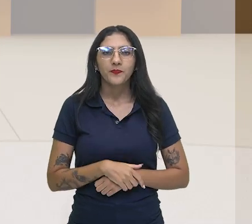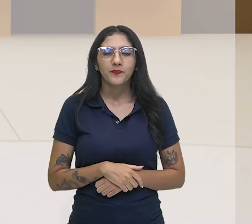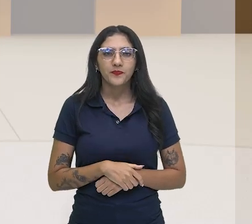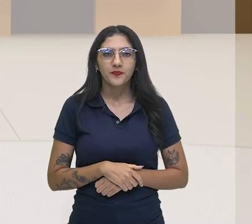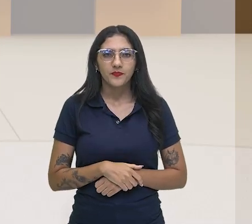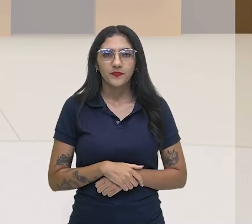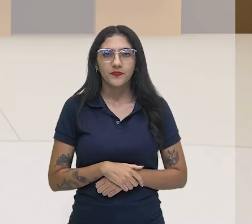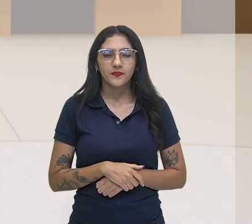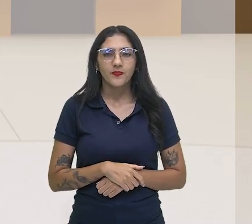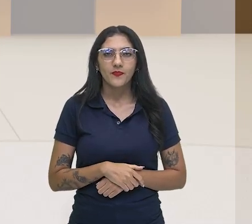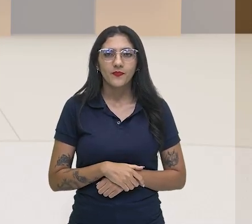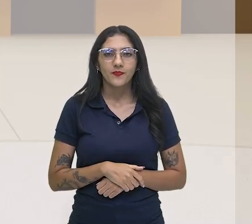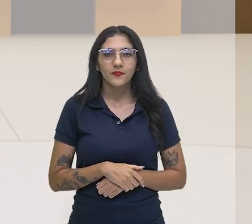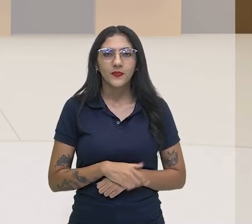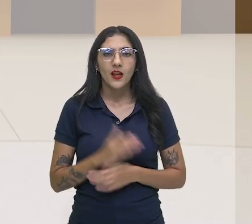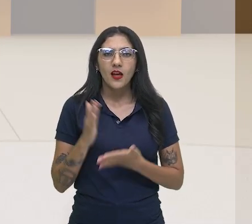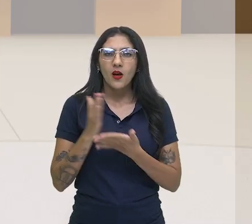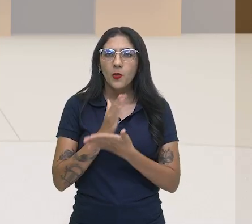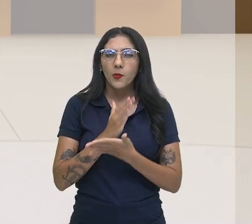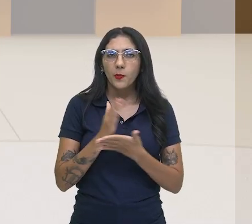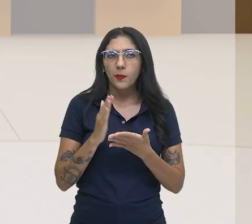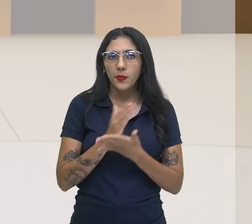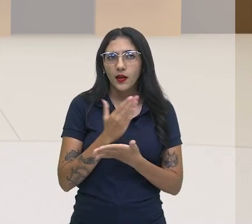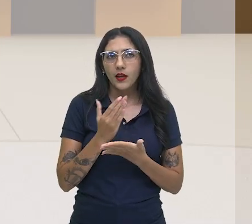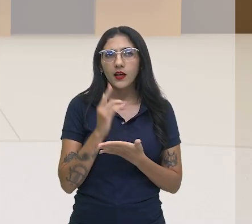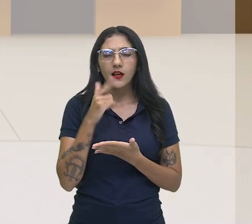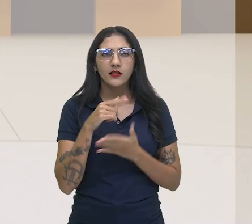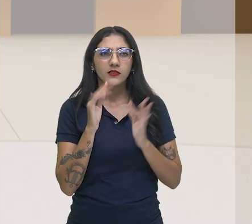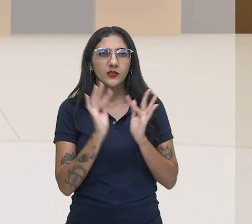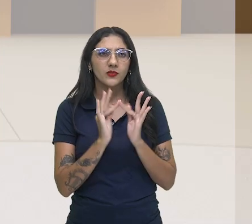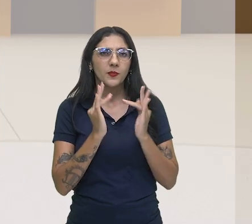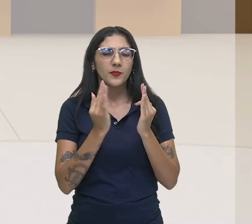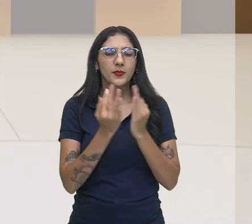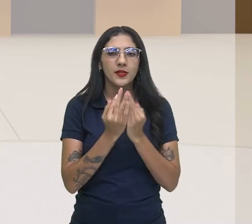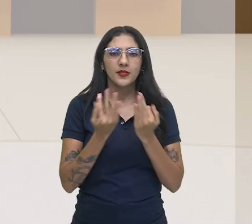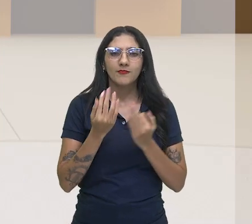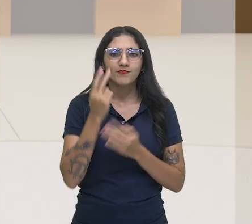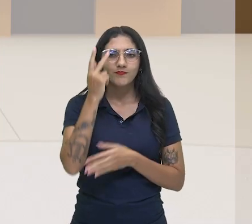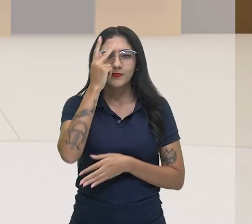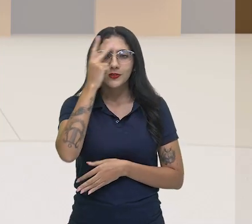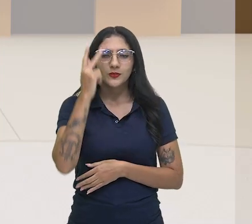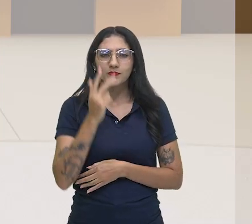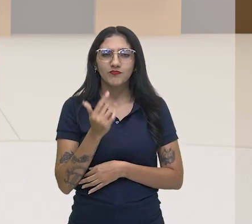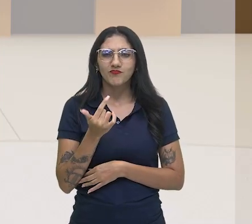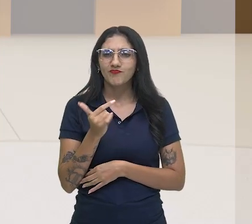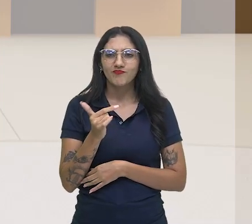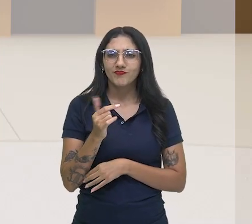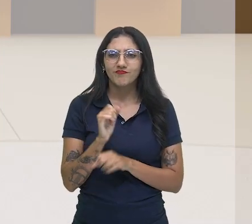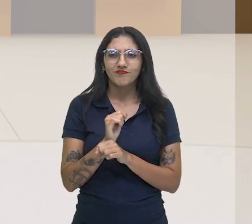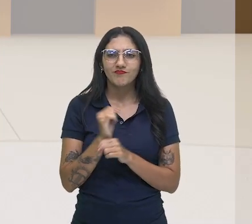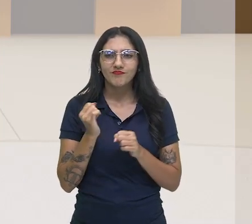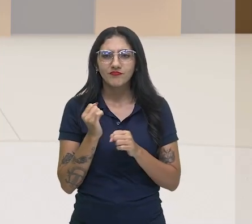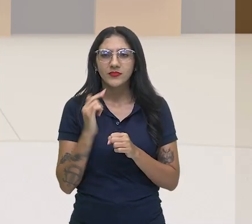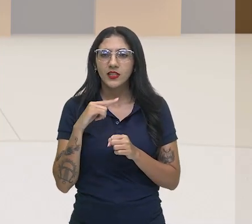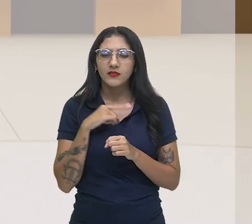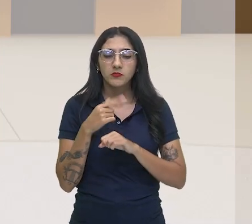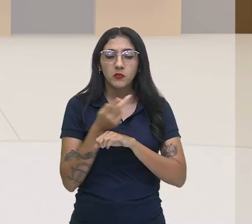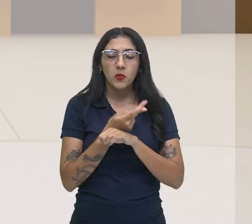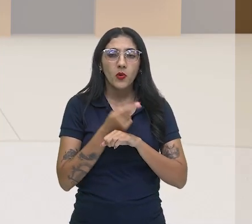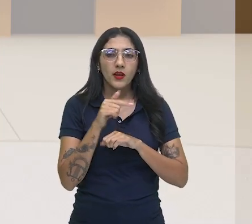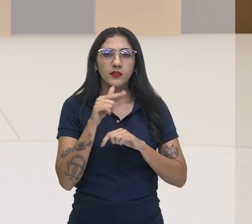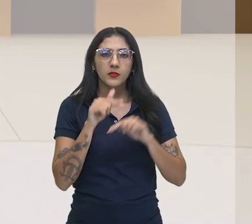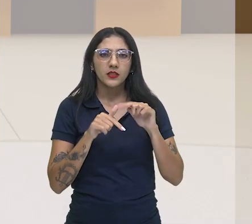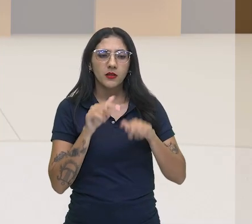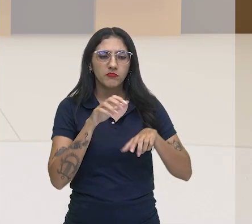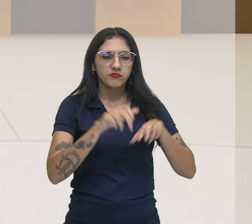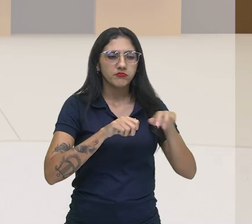de que muitas das vezes as famílias, pessoas que não têm certas condições, vão atrás desse meio, né?